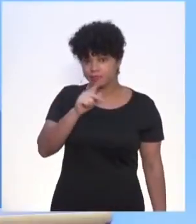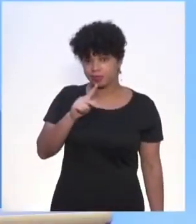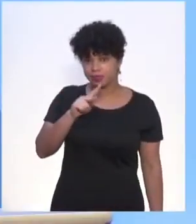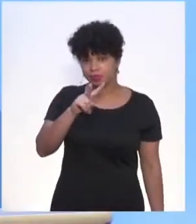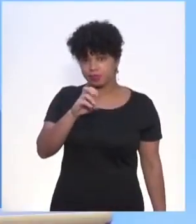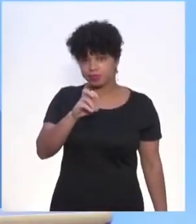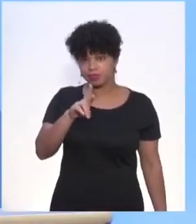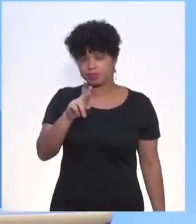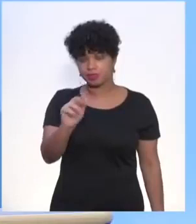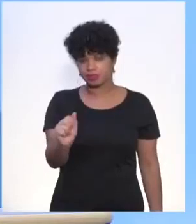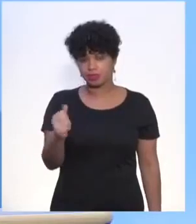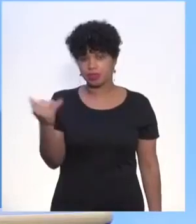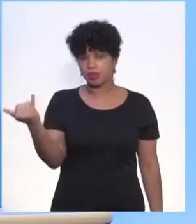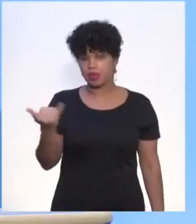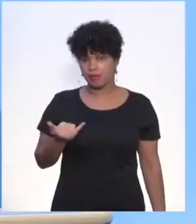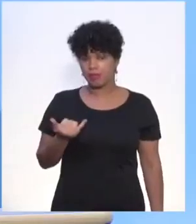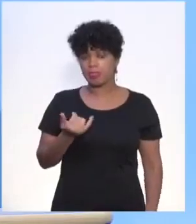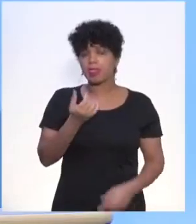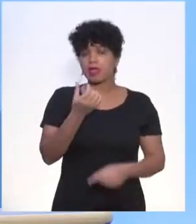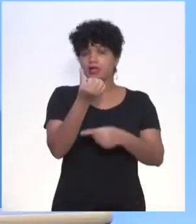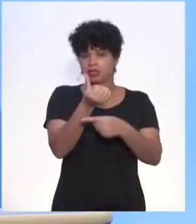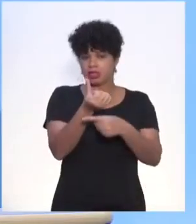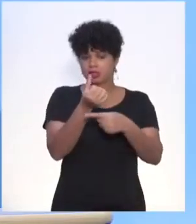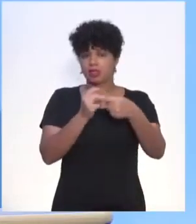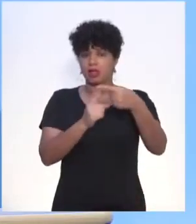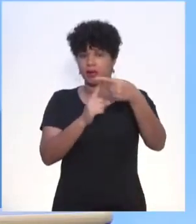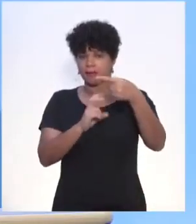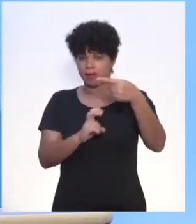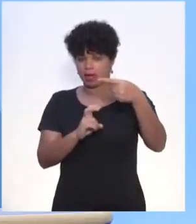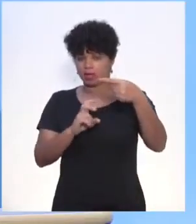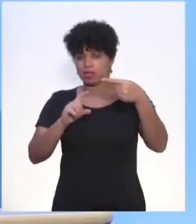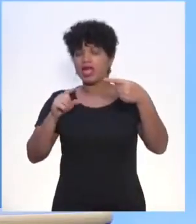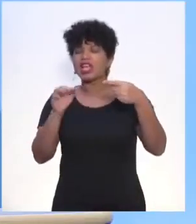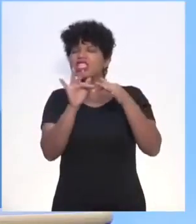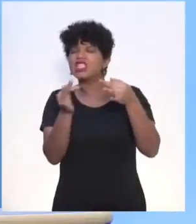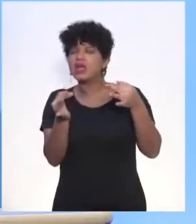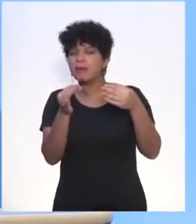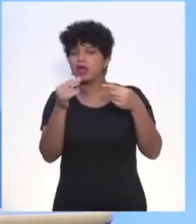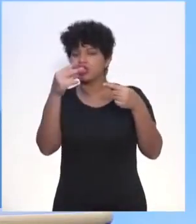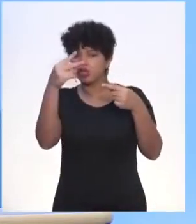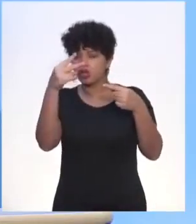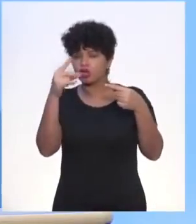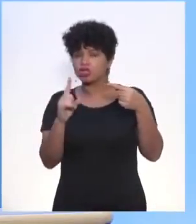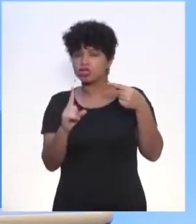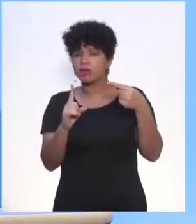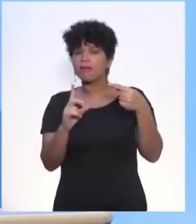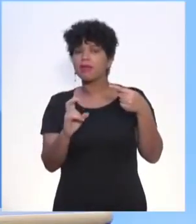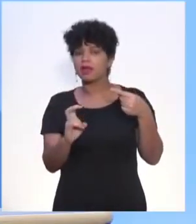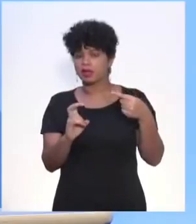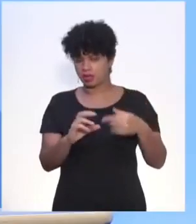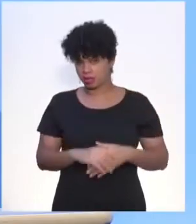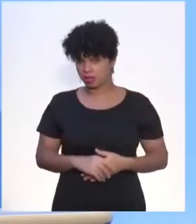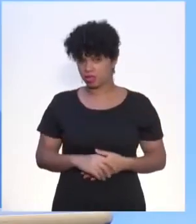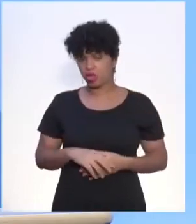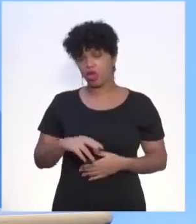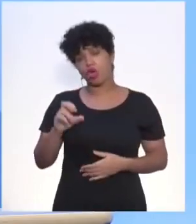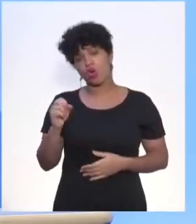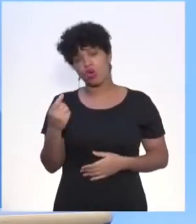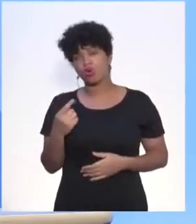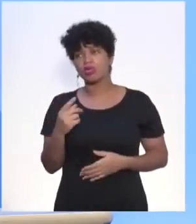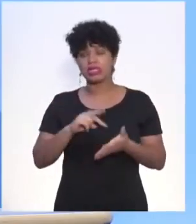é 6 para 15, né? Simplificando 2 para 5. Ok. E ela disse assim, ou seja, a cada